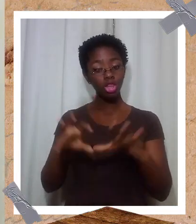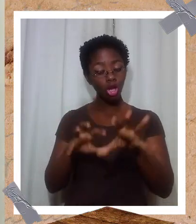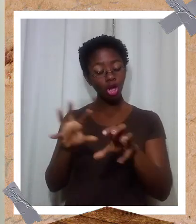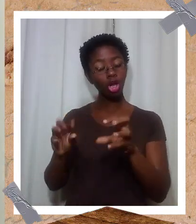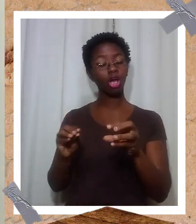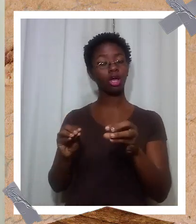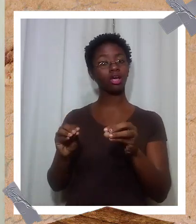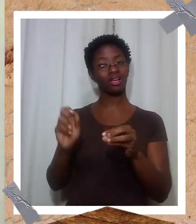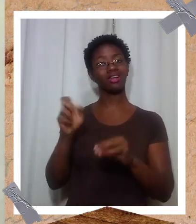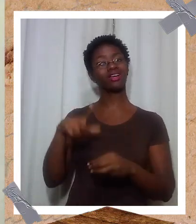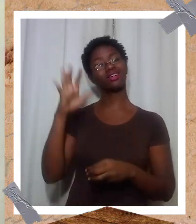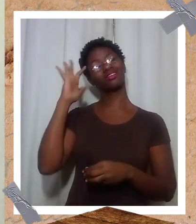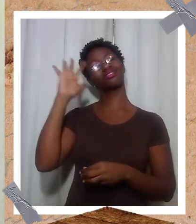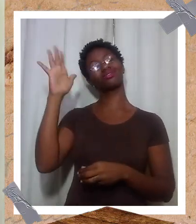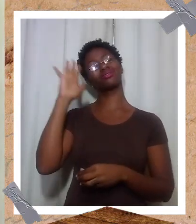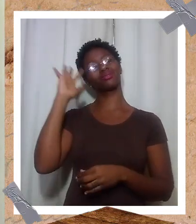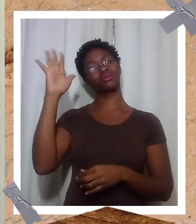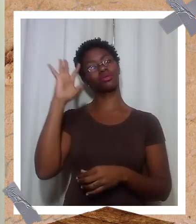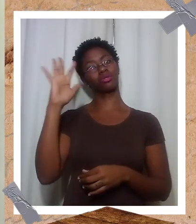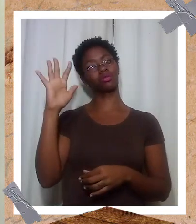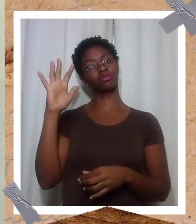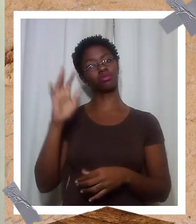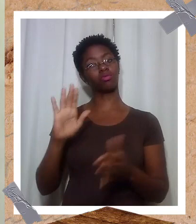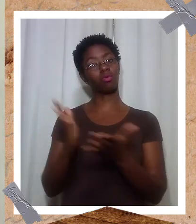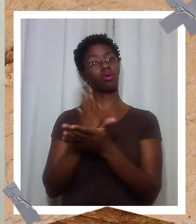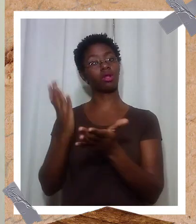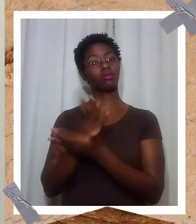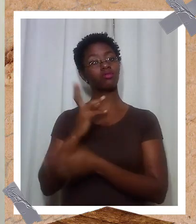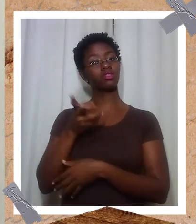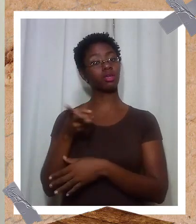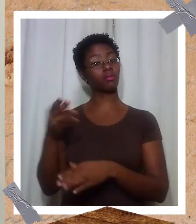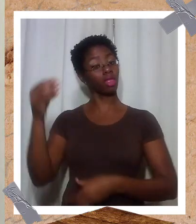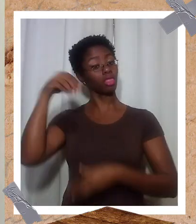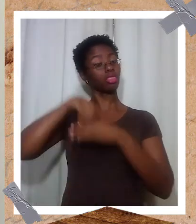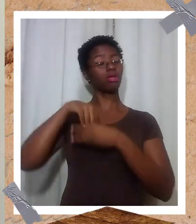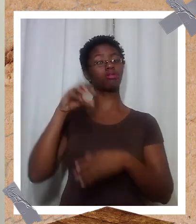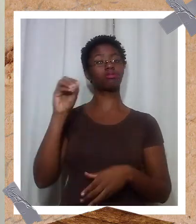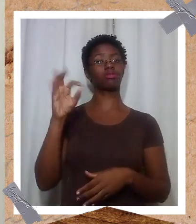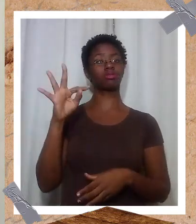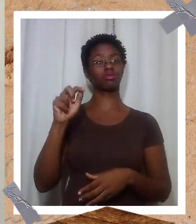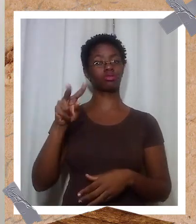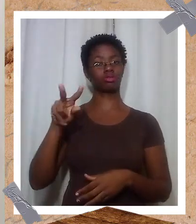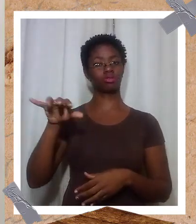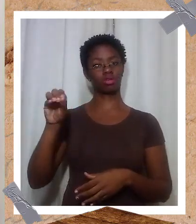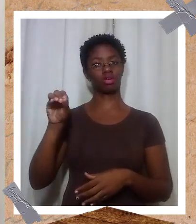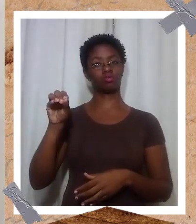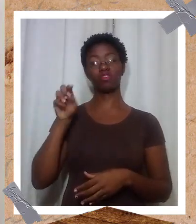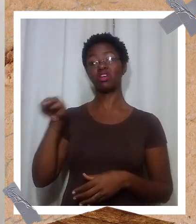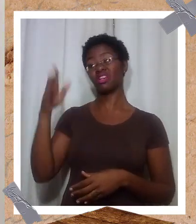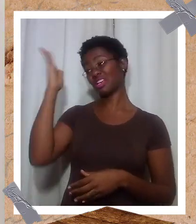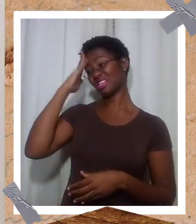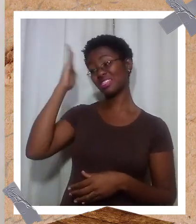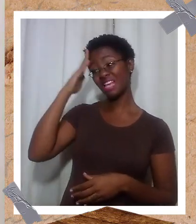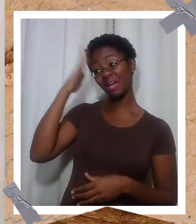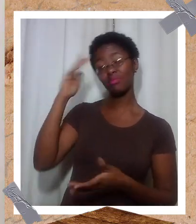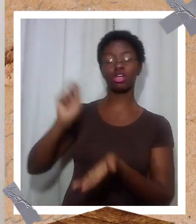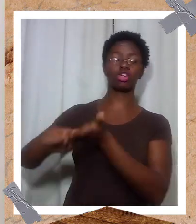O livro sempre esteve dentro de Otávio. O livro, Otávio sempre soube que ia